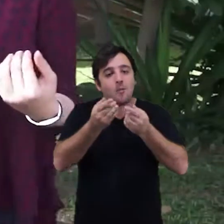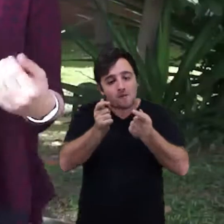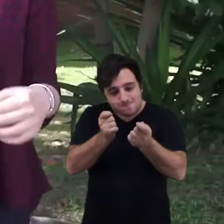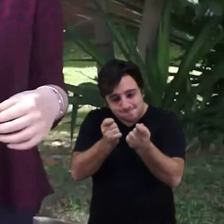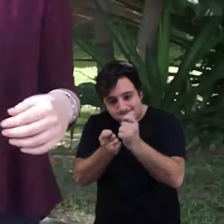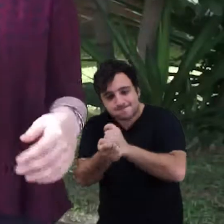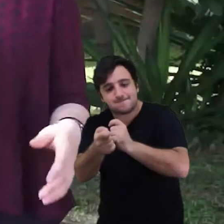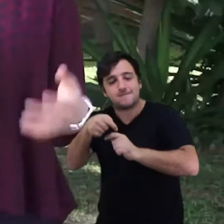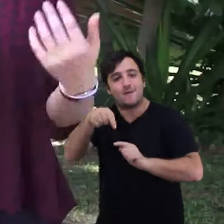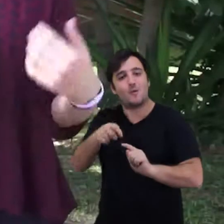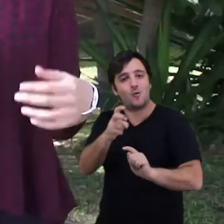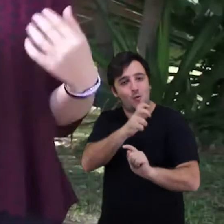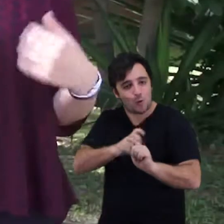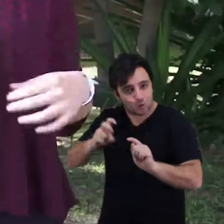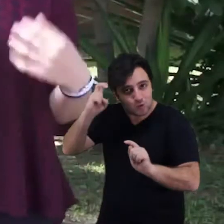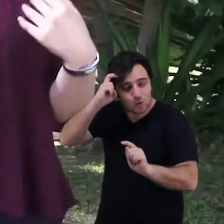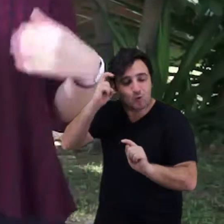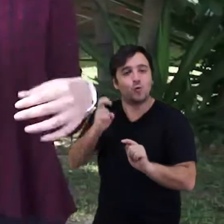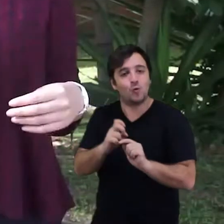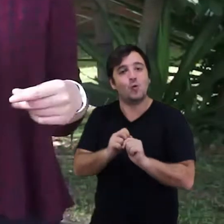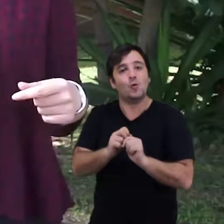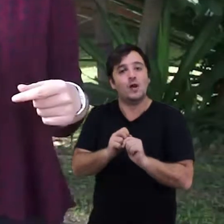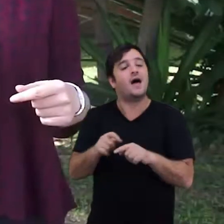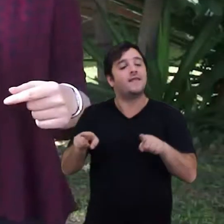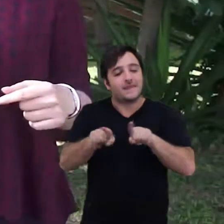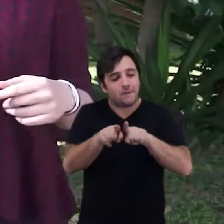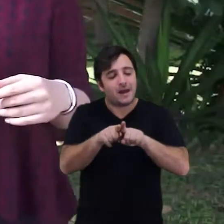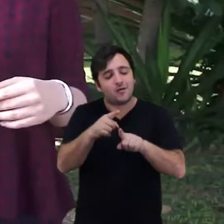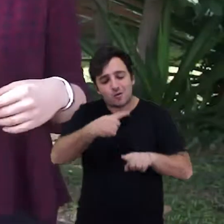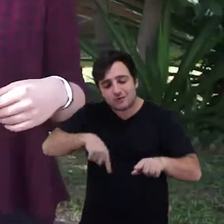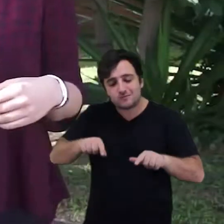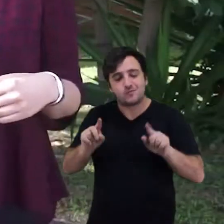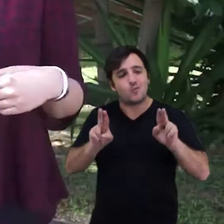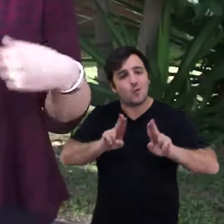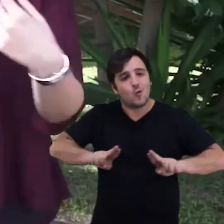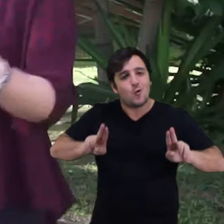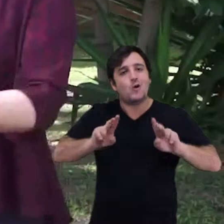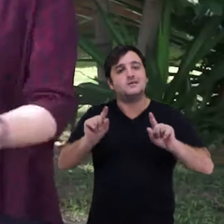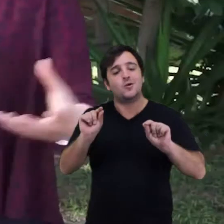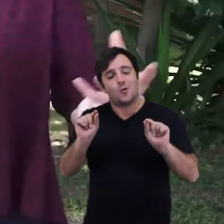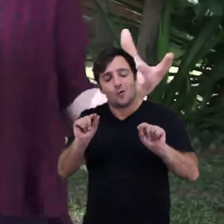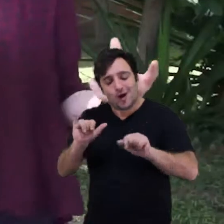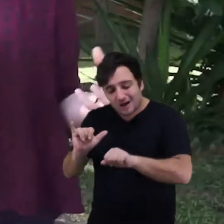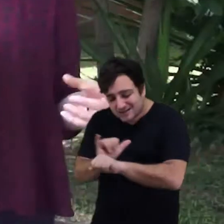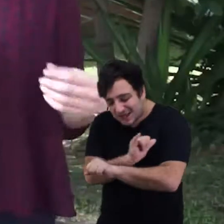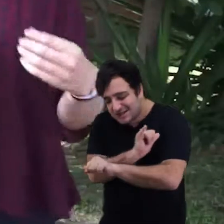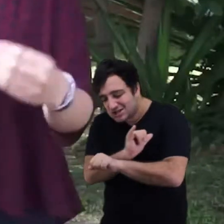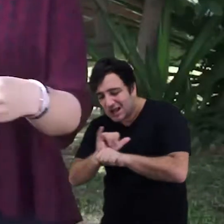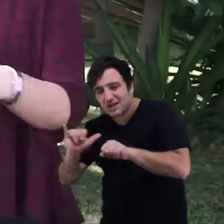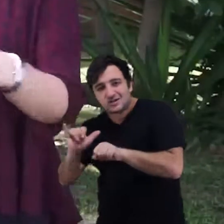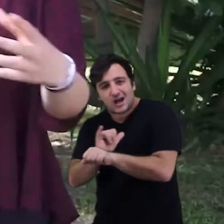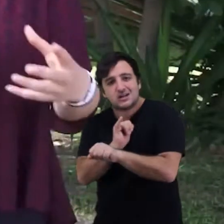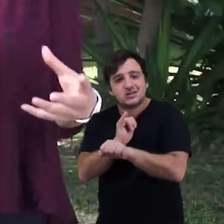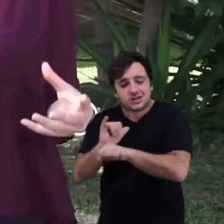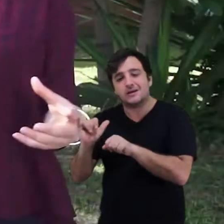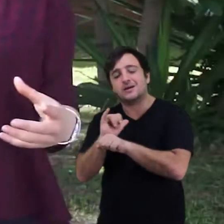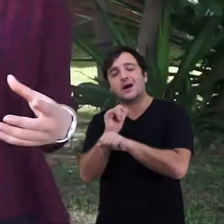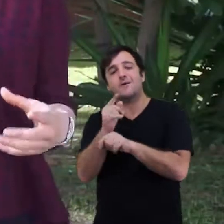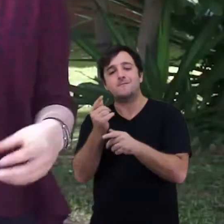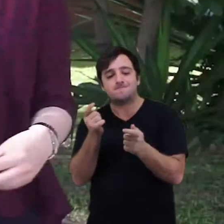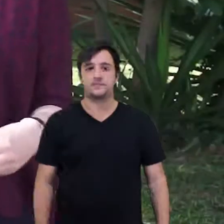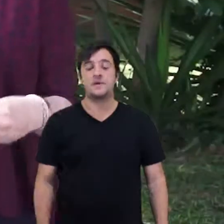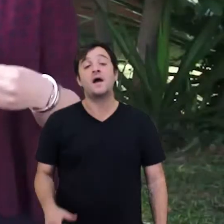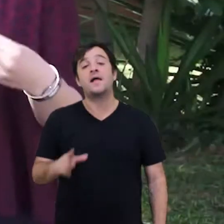refugiados, é que muitas vezes a gente precisa renunciar a muitos saberes, né? Porque se então essas pessoas se constituem, os imigrantes, todos nós